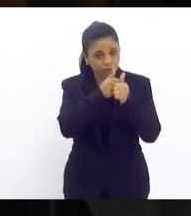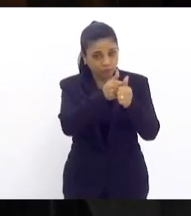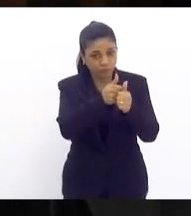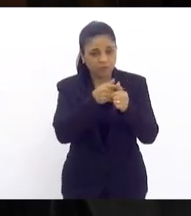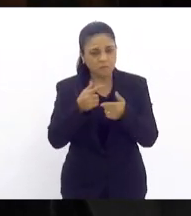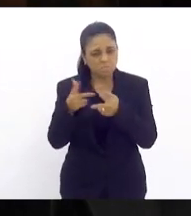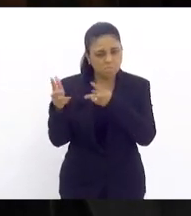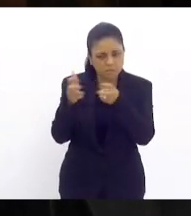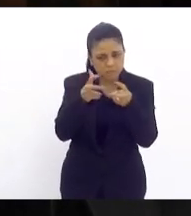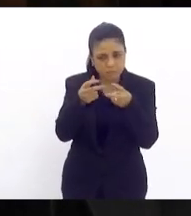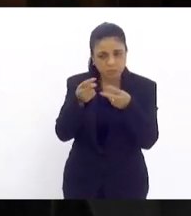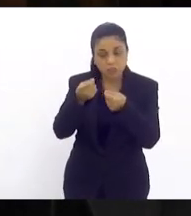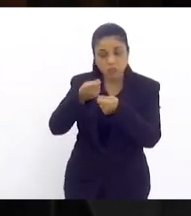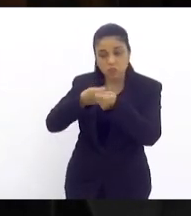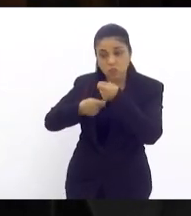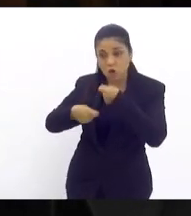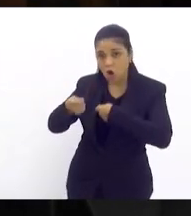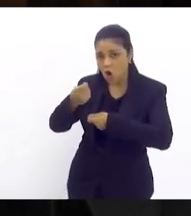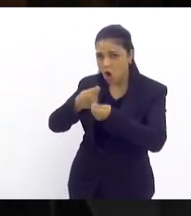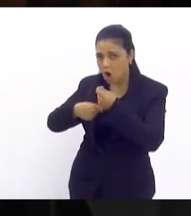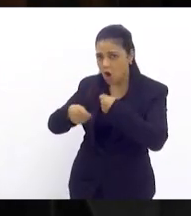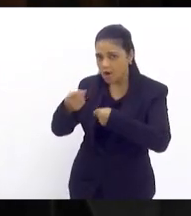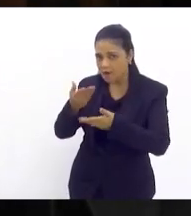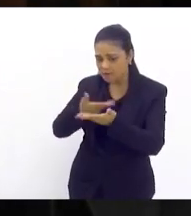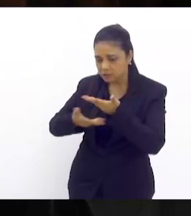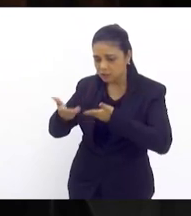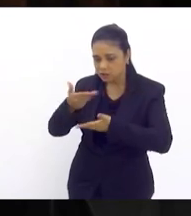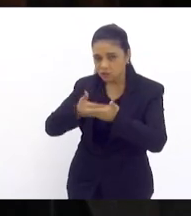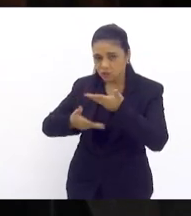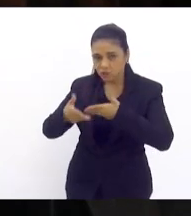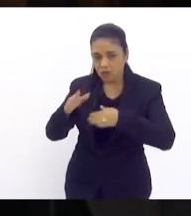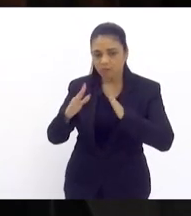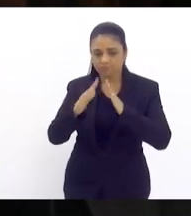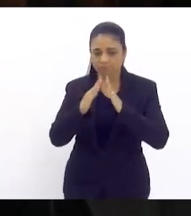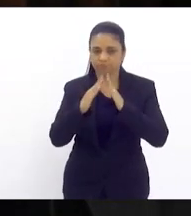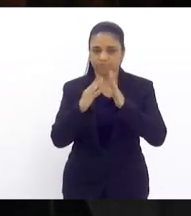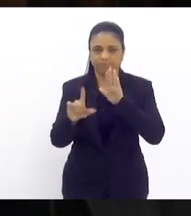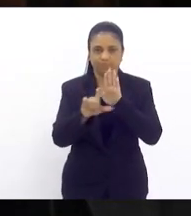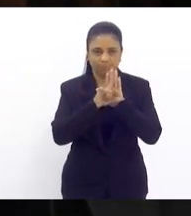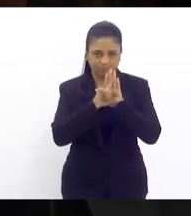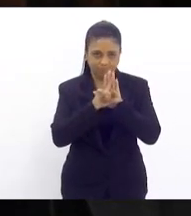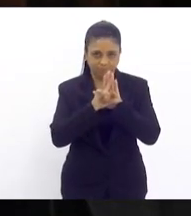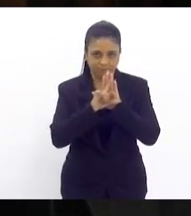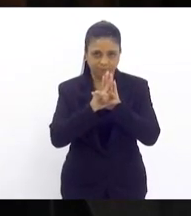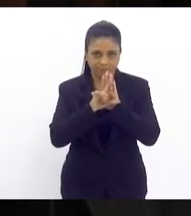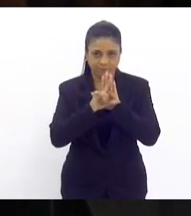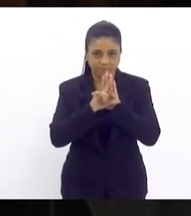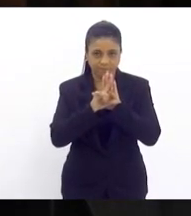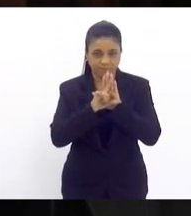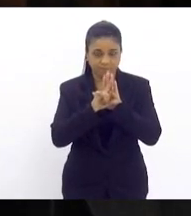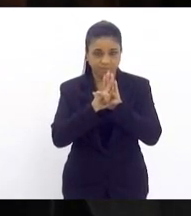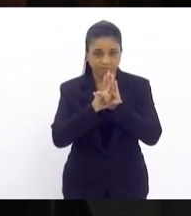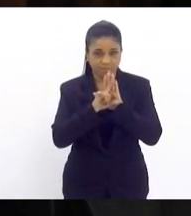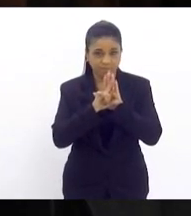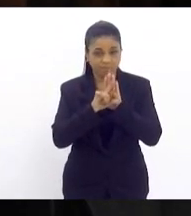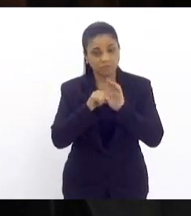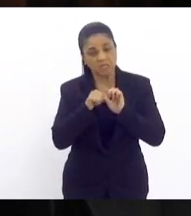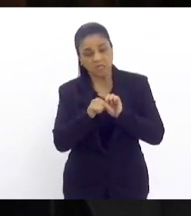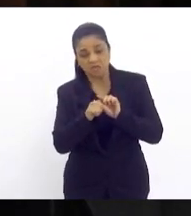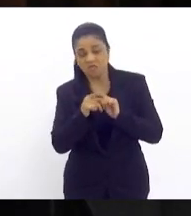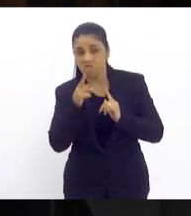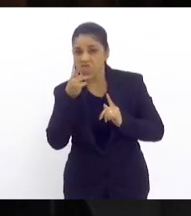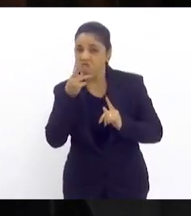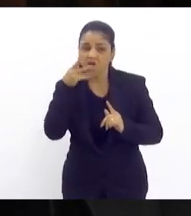para manutenção de base dentro das casas legislativas não tô entrando nem na Seara se isso